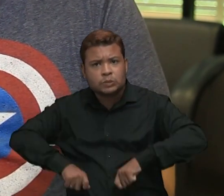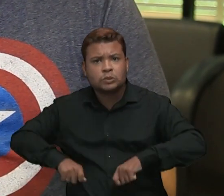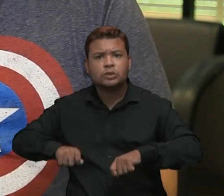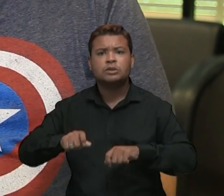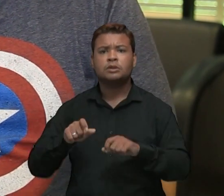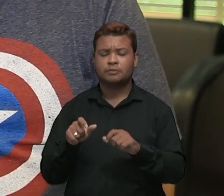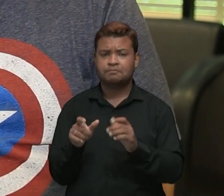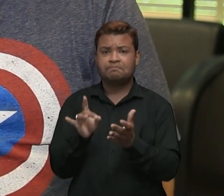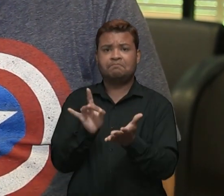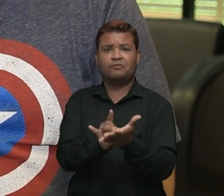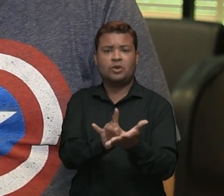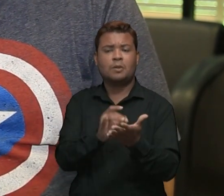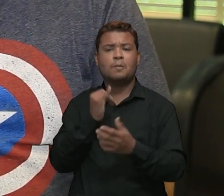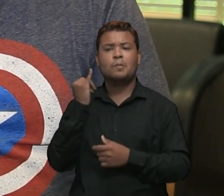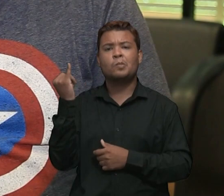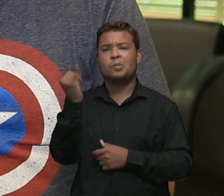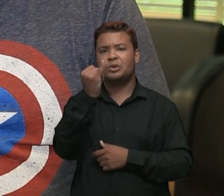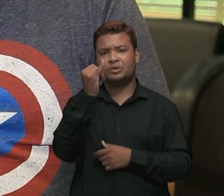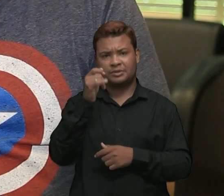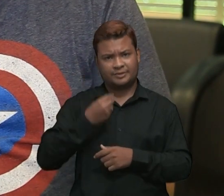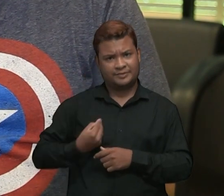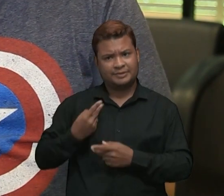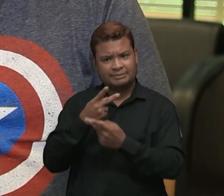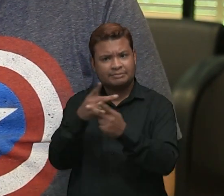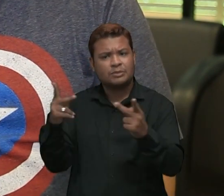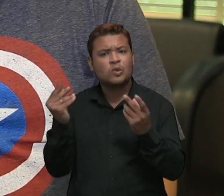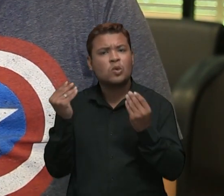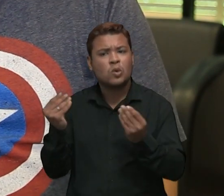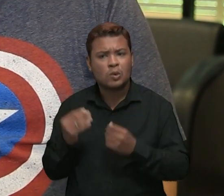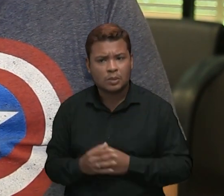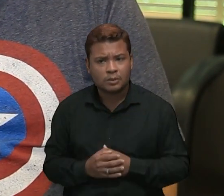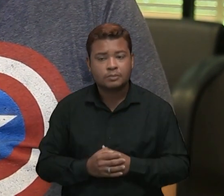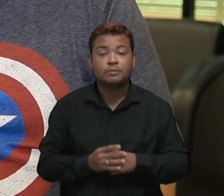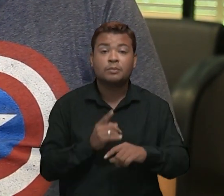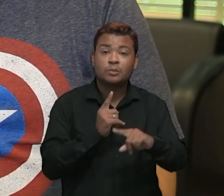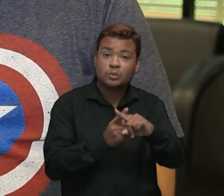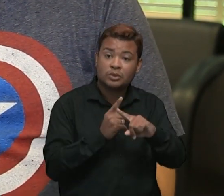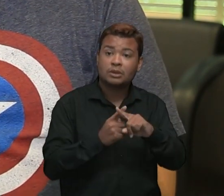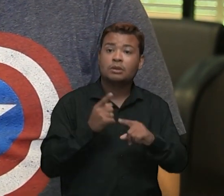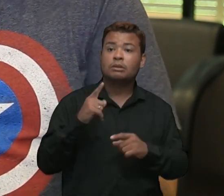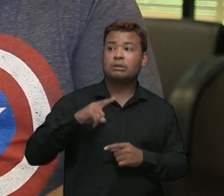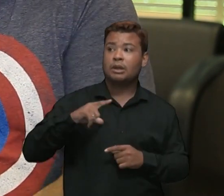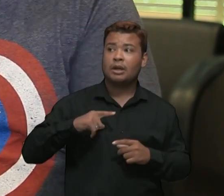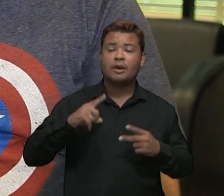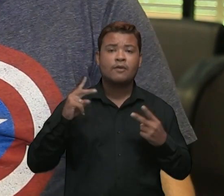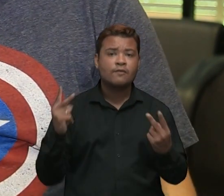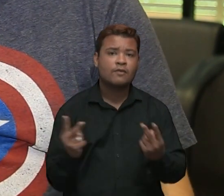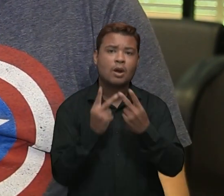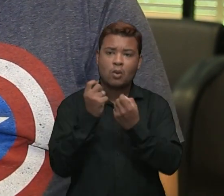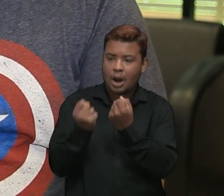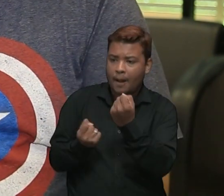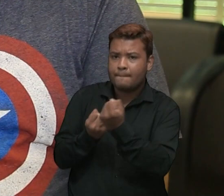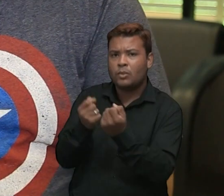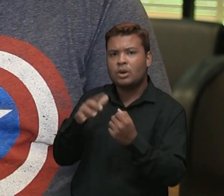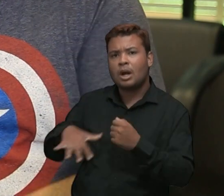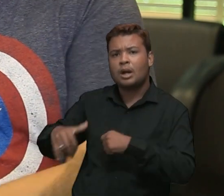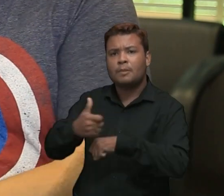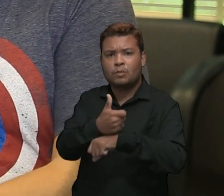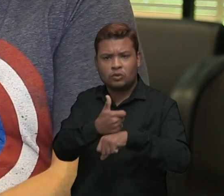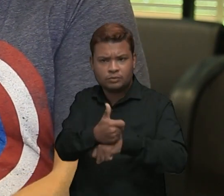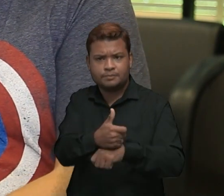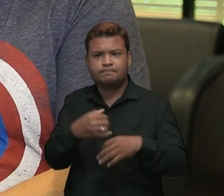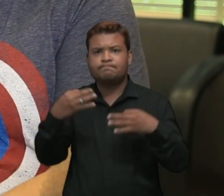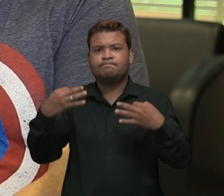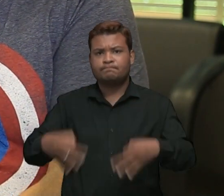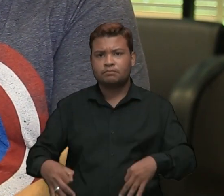torna efetivamente importante na vida dessas pessoas. Ela agrega valor ao lado profissional, sem dúvida, mas